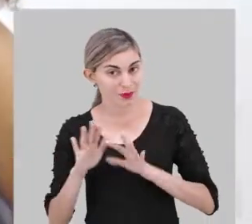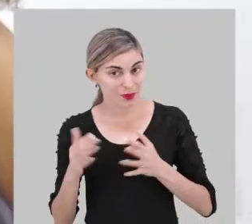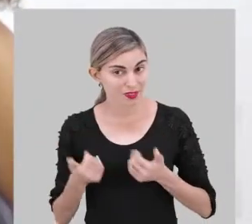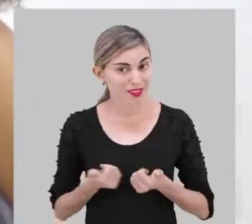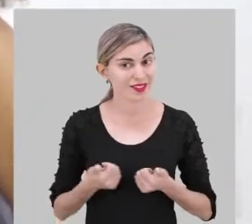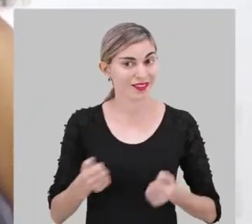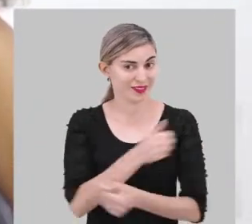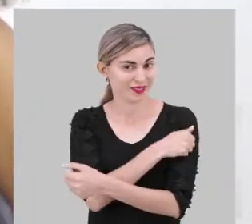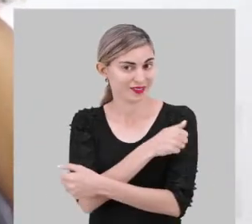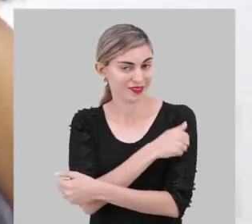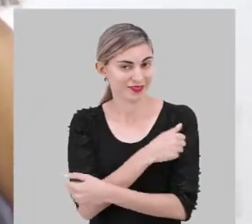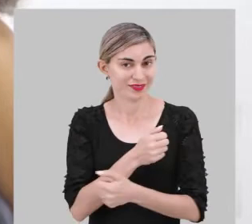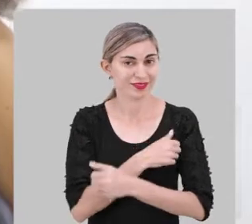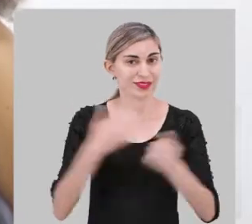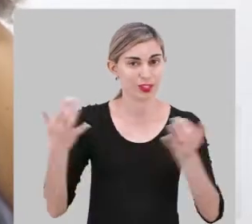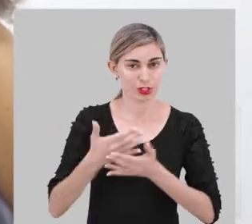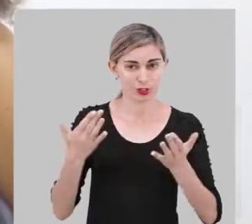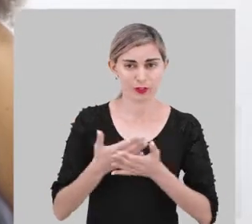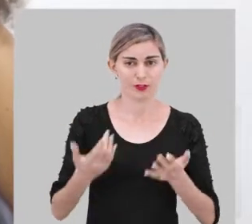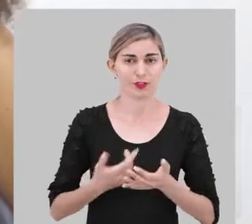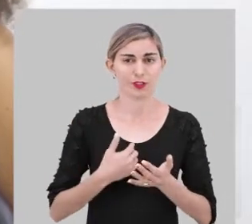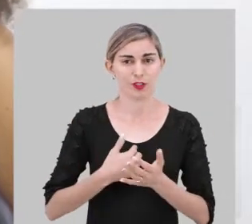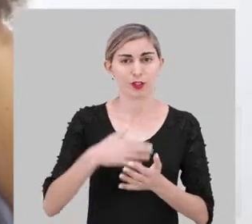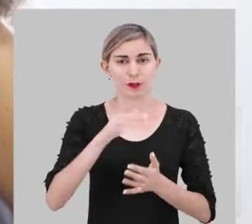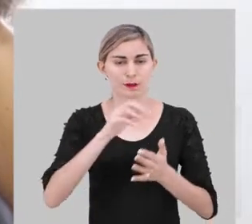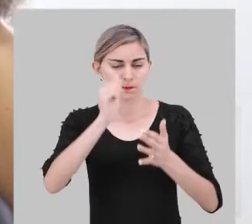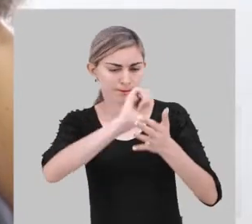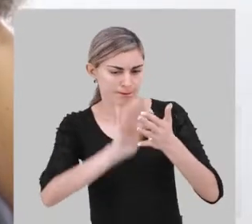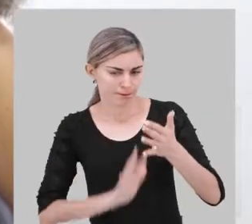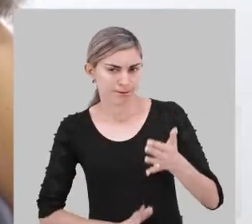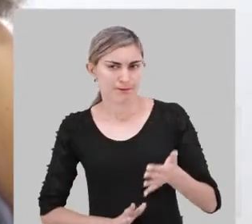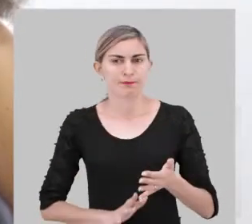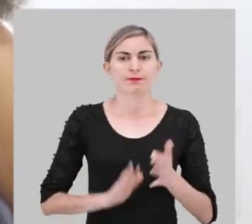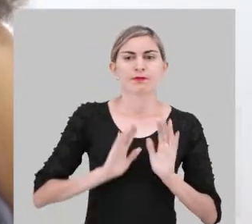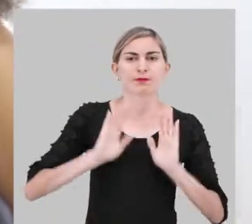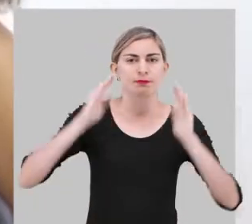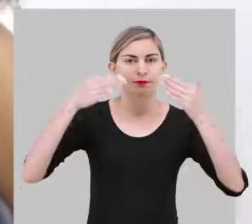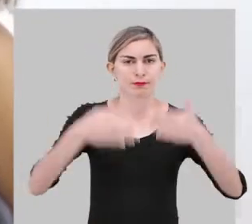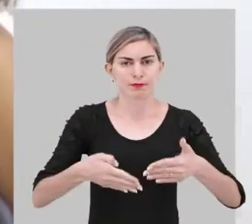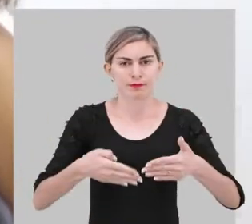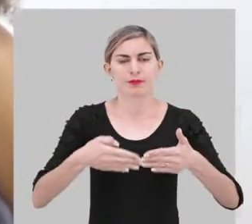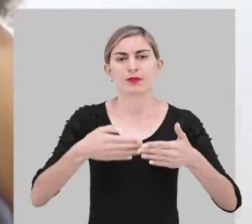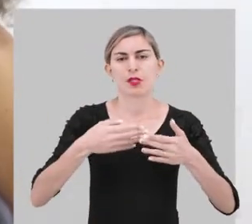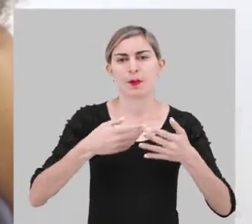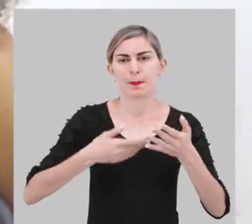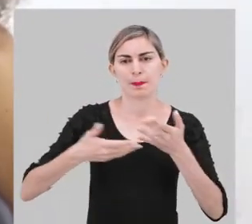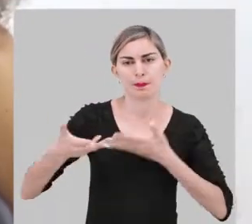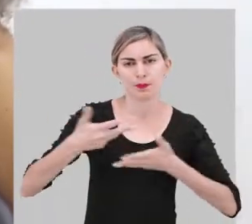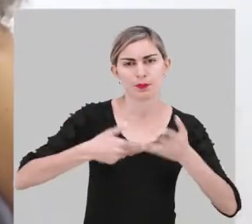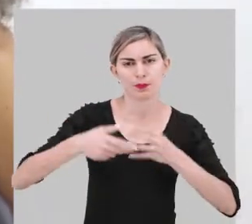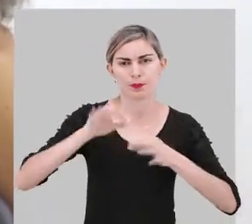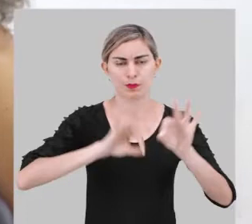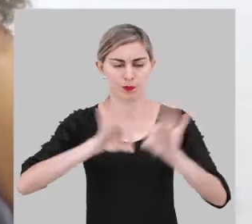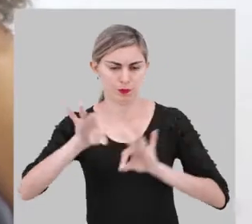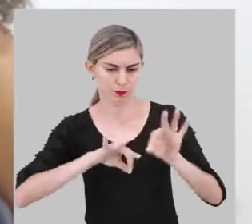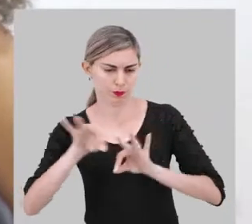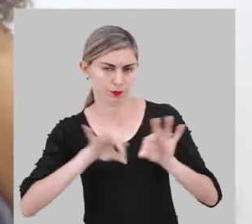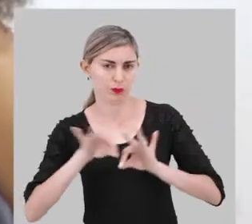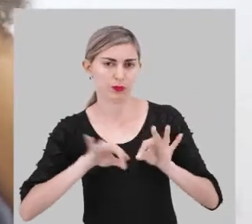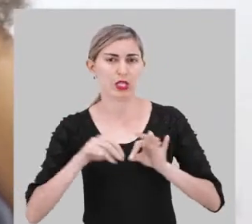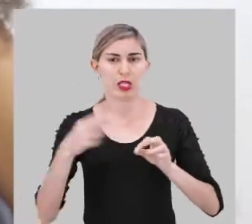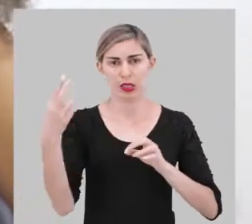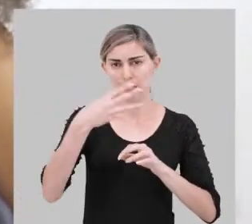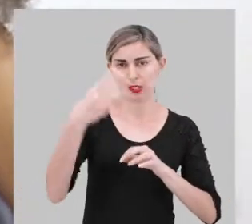Vamos lá, alunos. Agora, nós vamos fazer um exercício voltado para indicadores de produtividade. Nós estamos